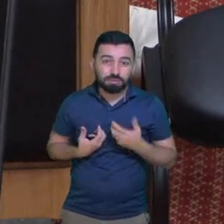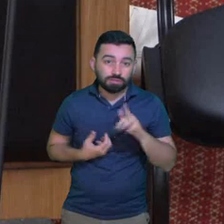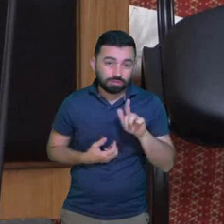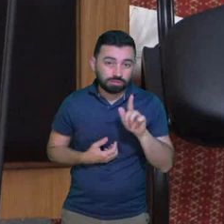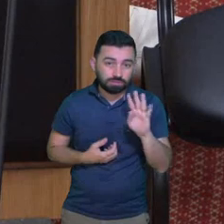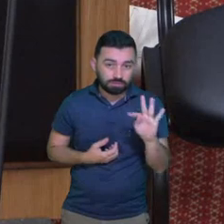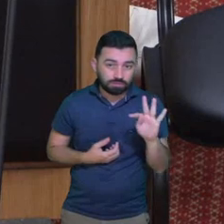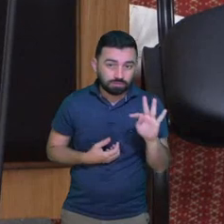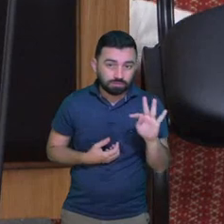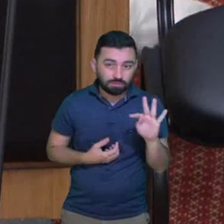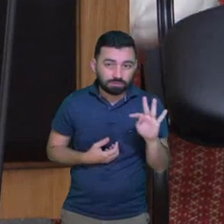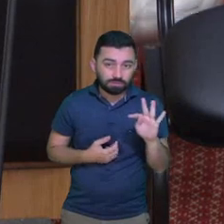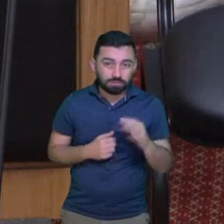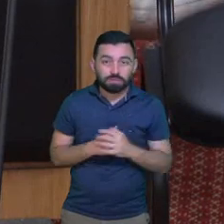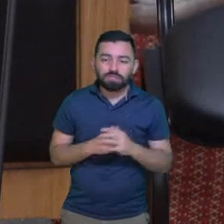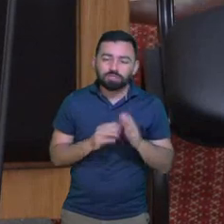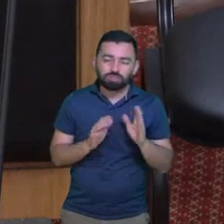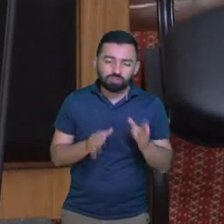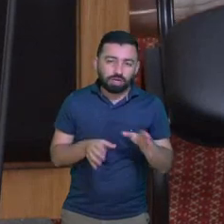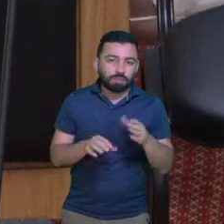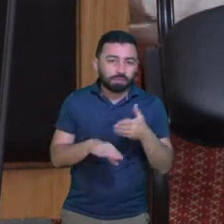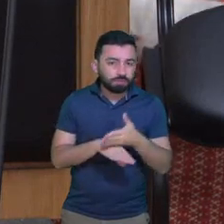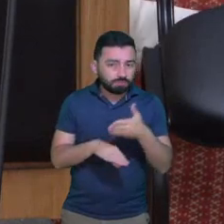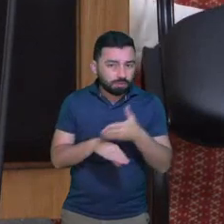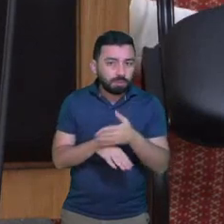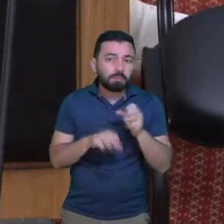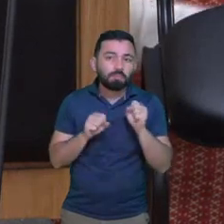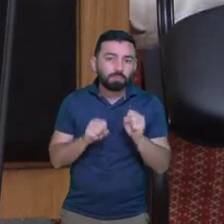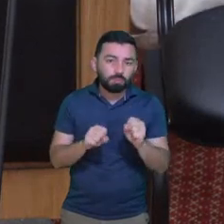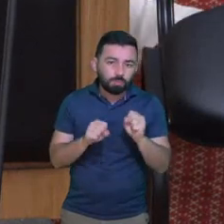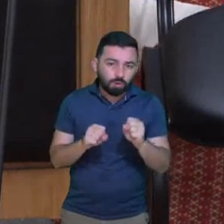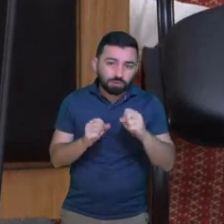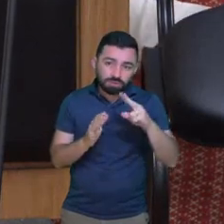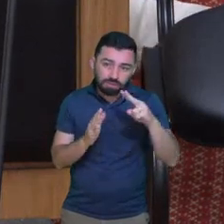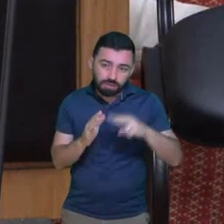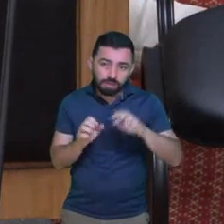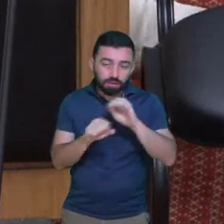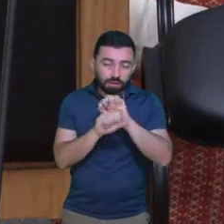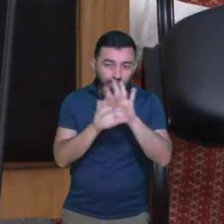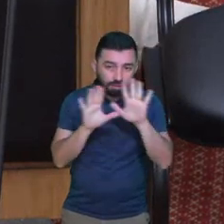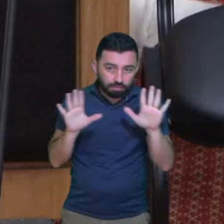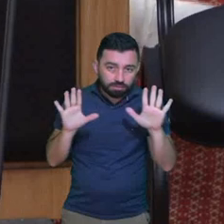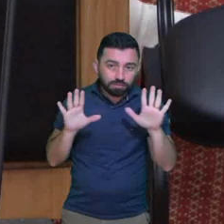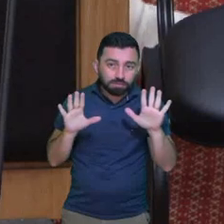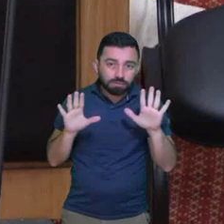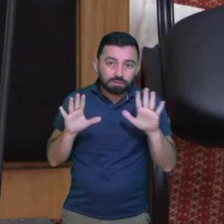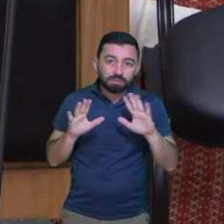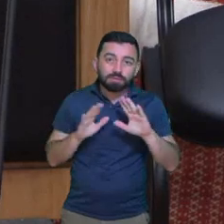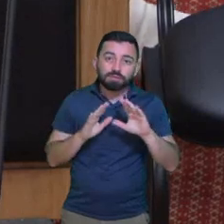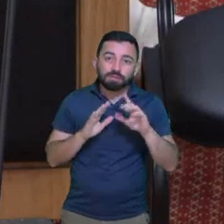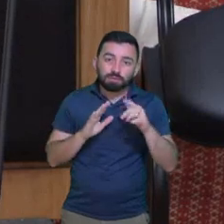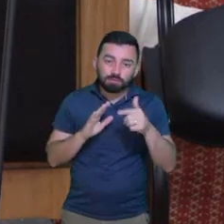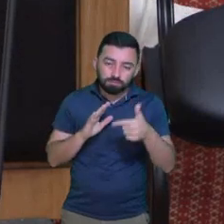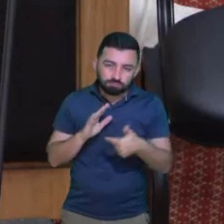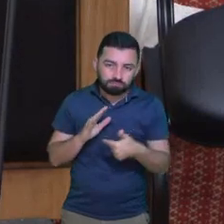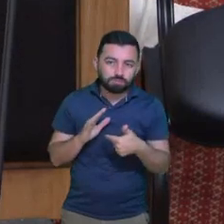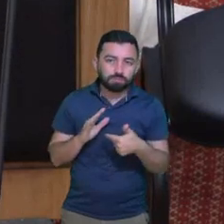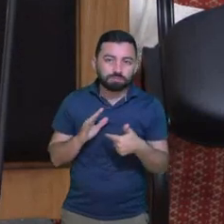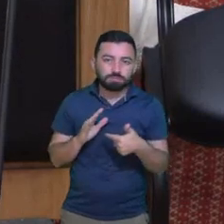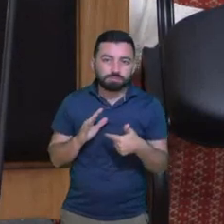grupo que está eh participando vai poder eh ler com clareza com calma e aí a gente também